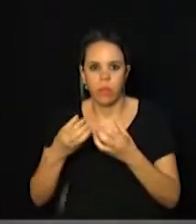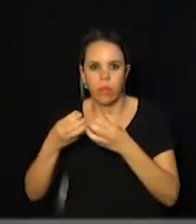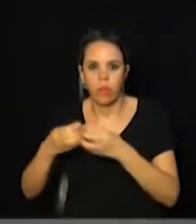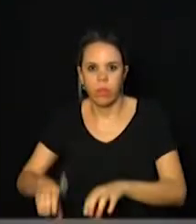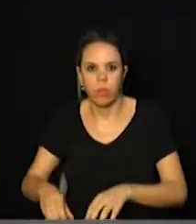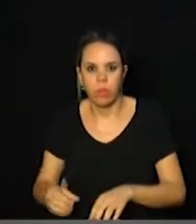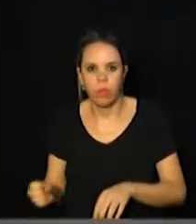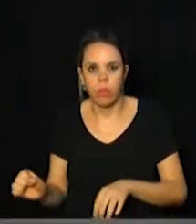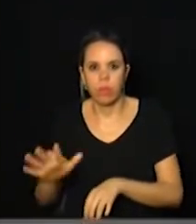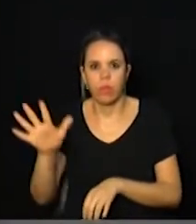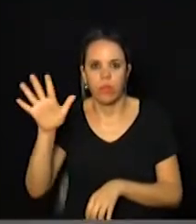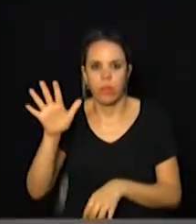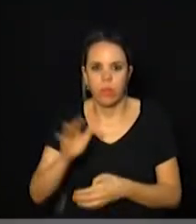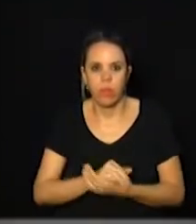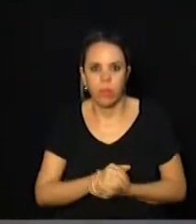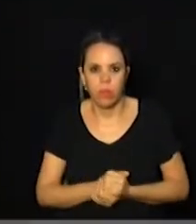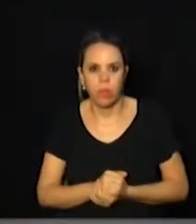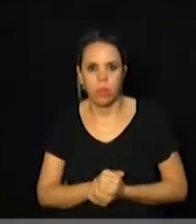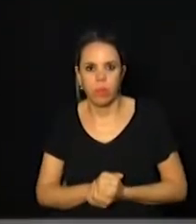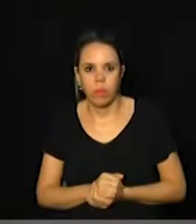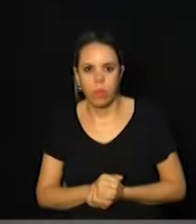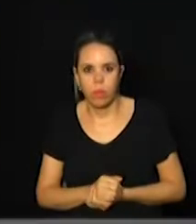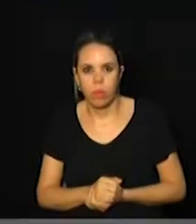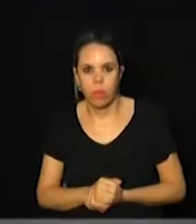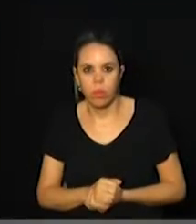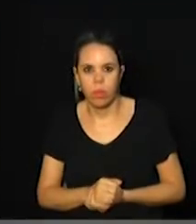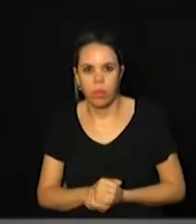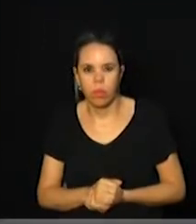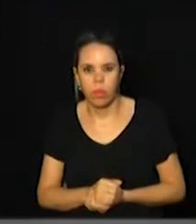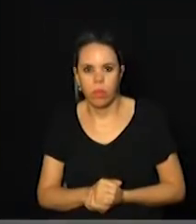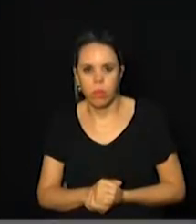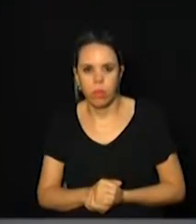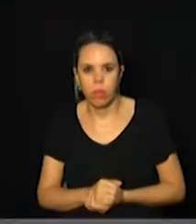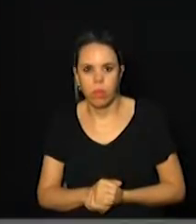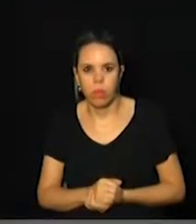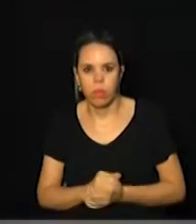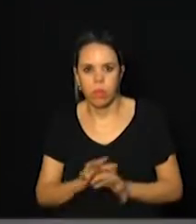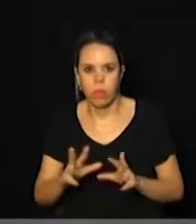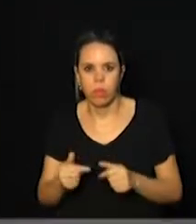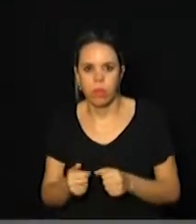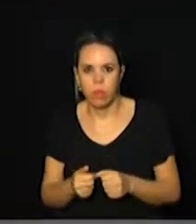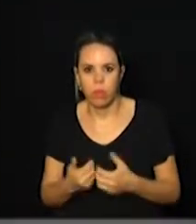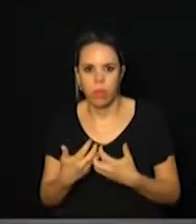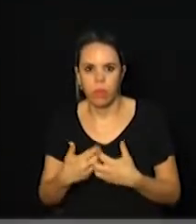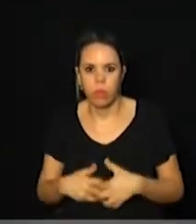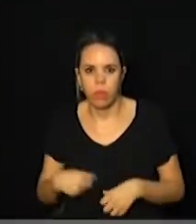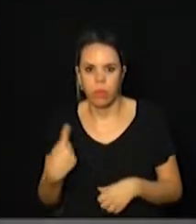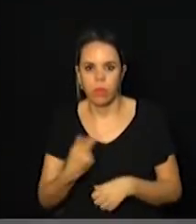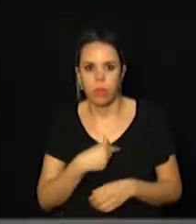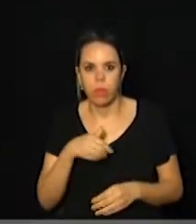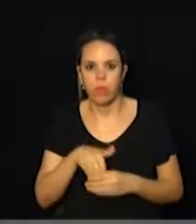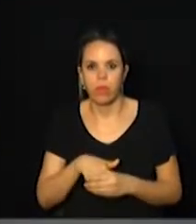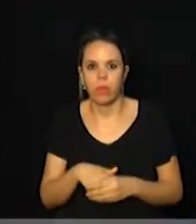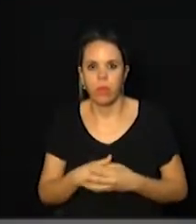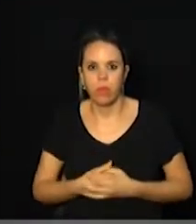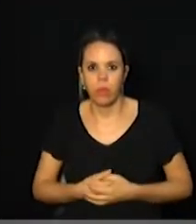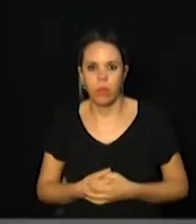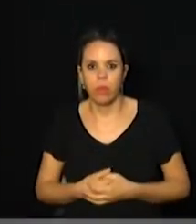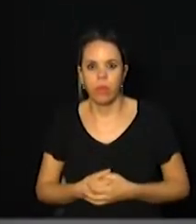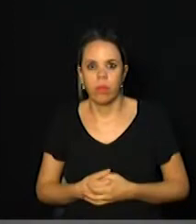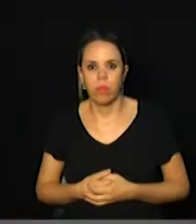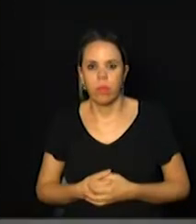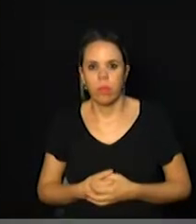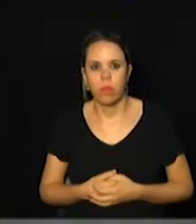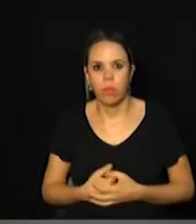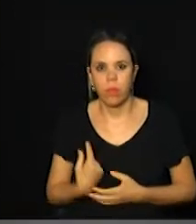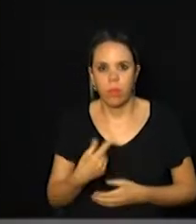foi lá para as alturas bom e tudo isso foi consequência do nosso foco é É